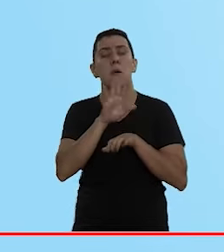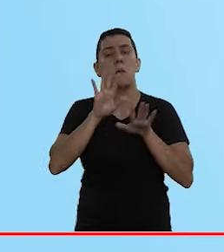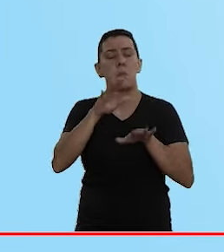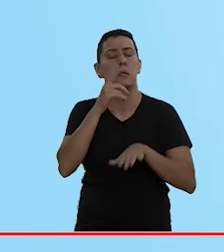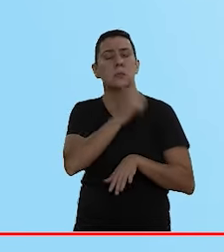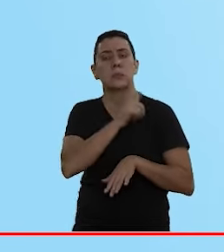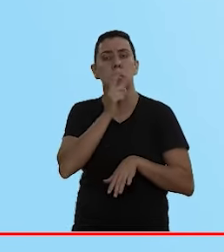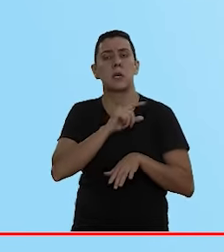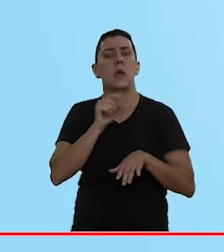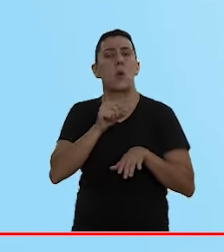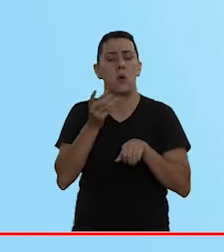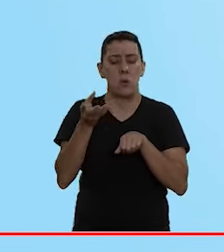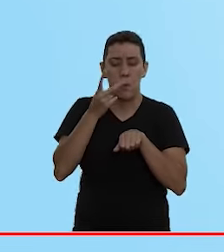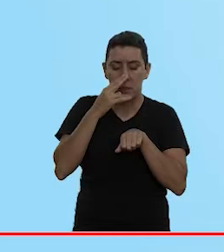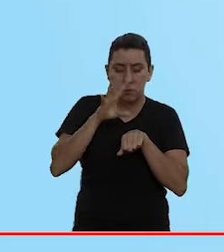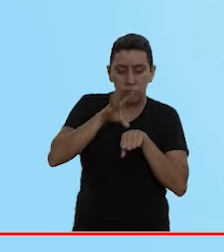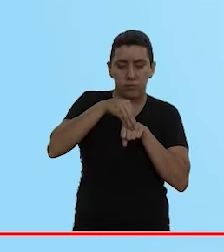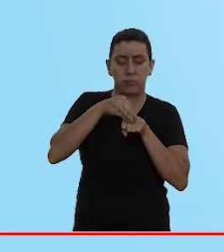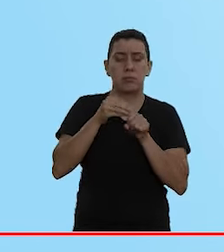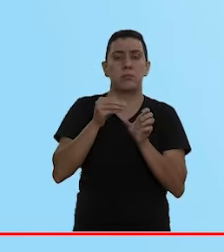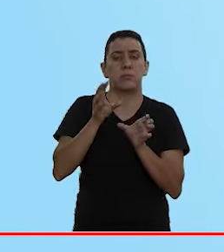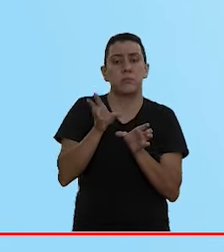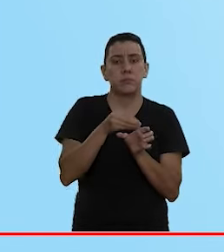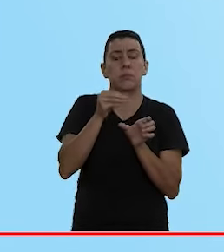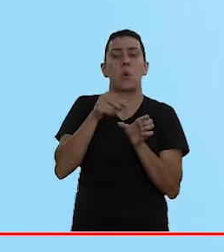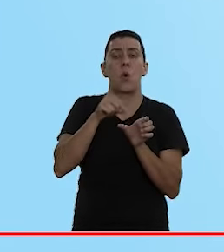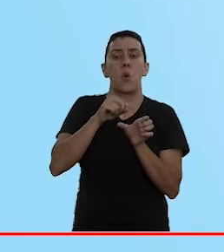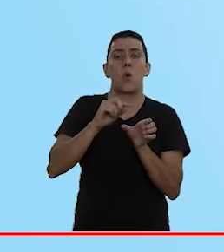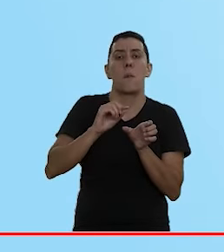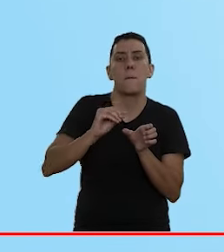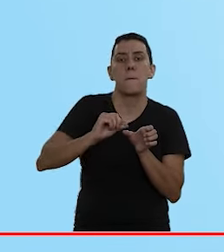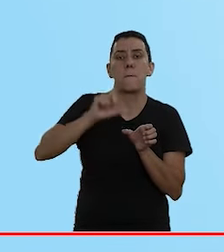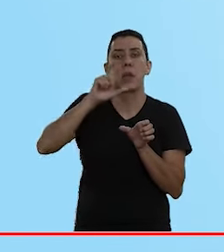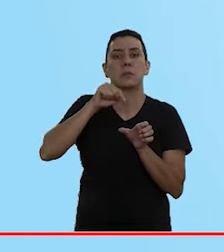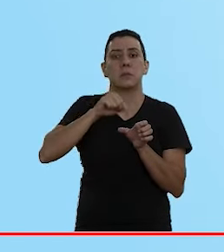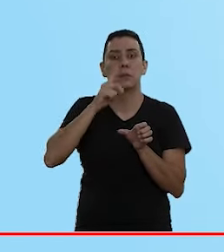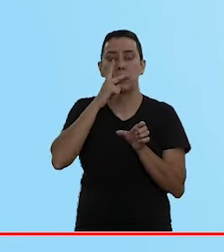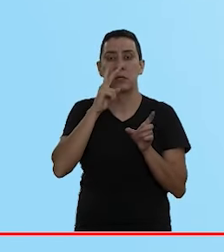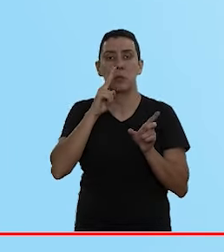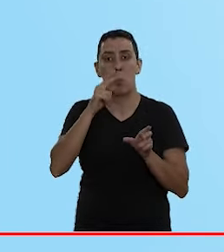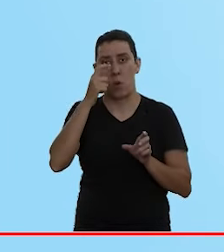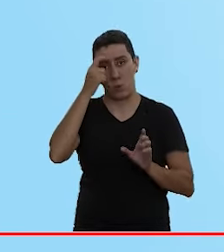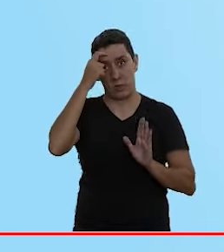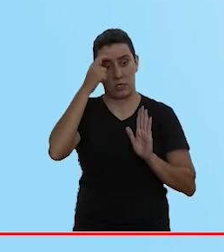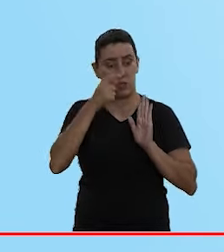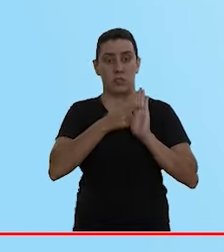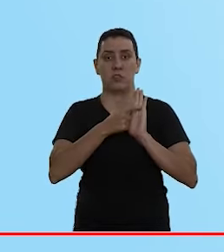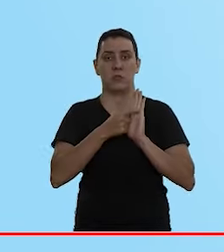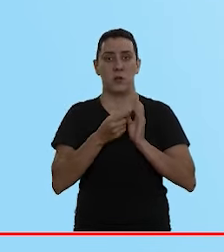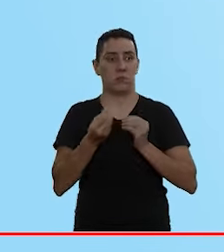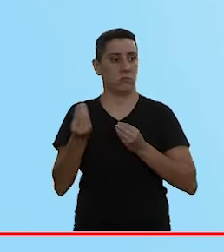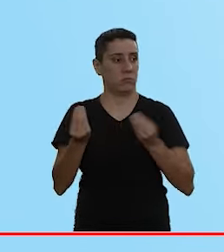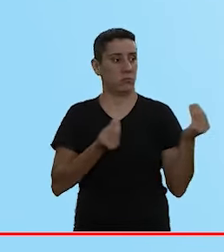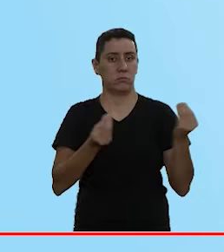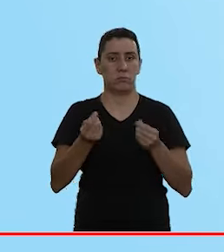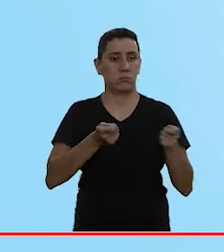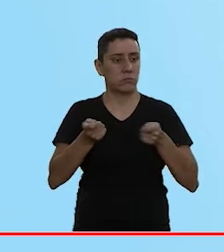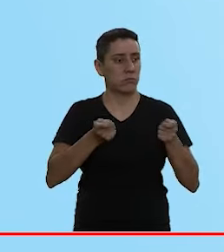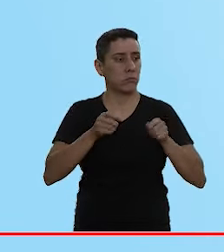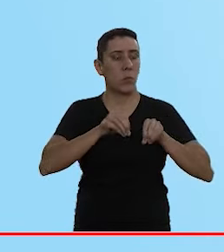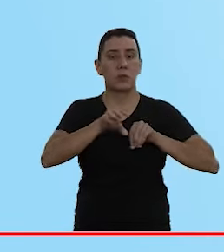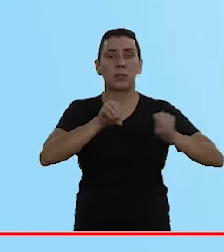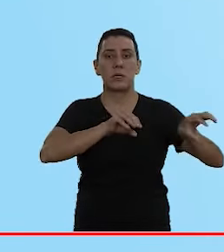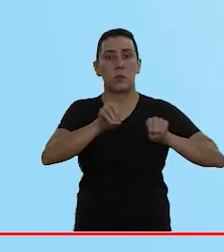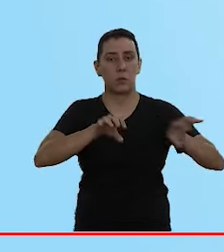vez mais um papel aí de protagonismo, né, nas plantas solares. Se a gente fizer uma analogia com